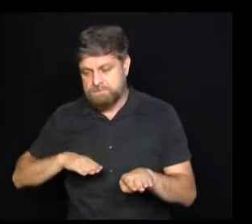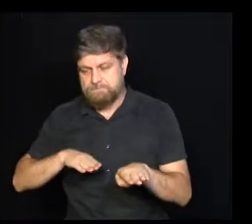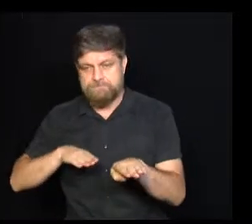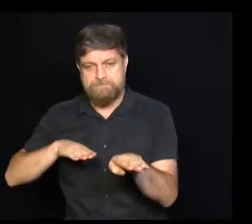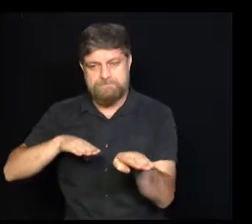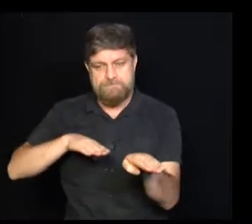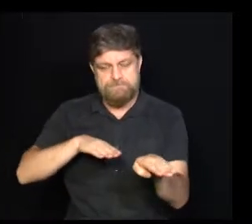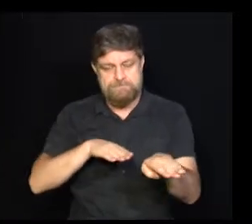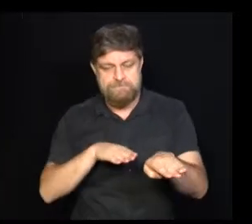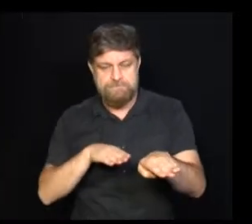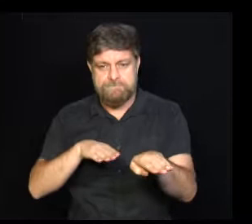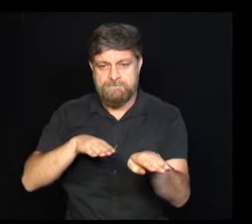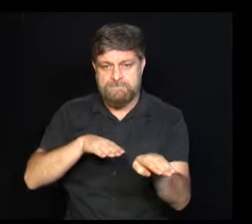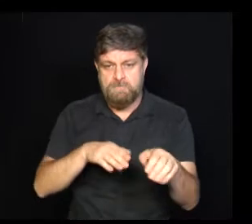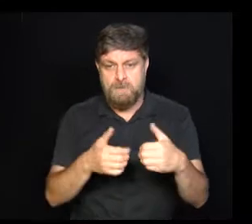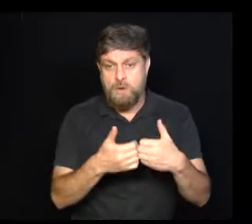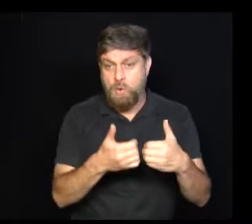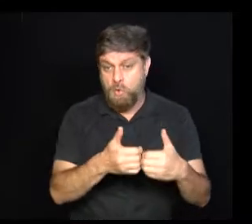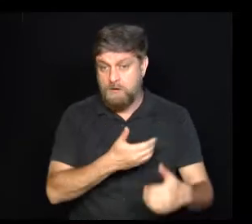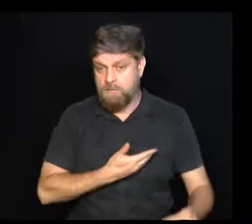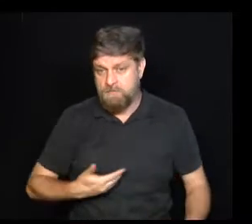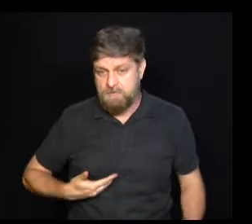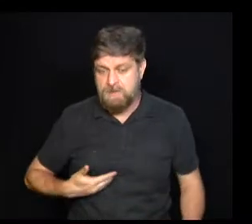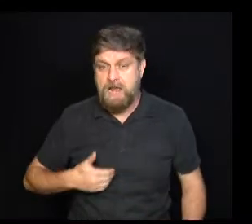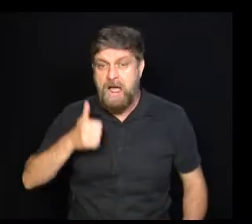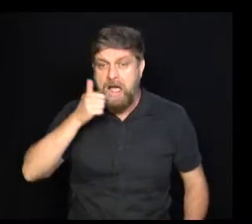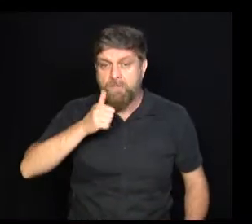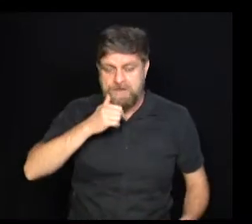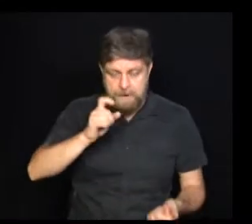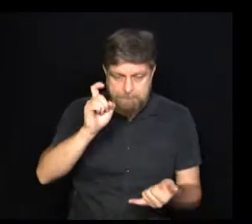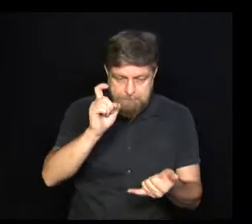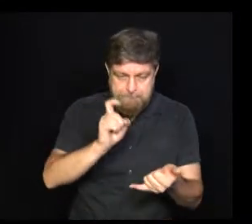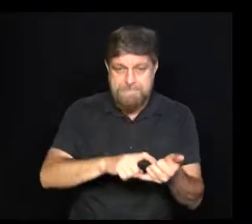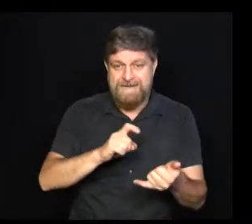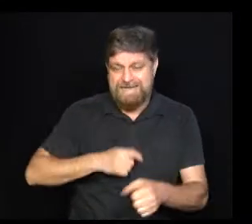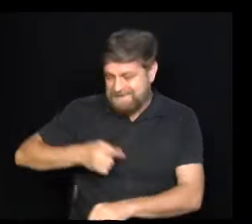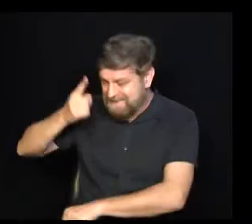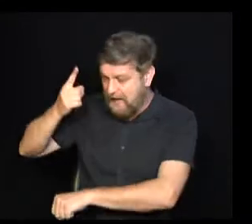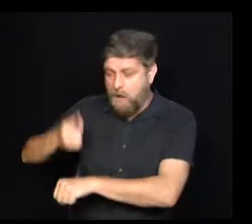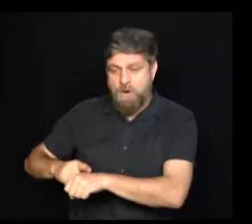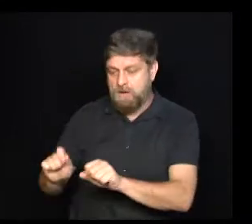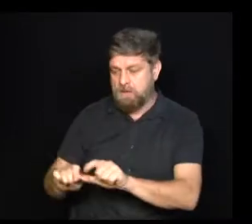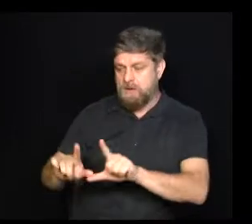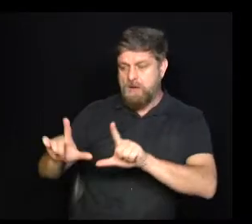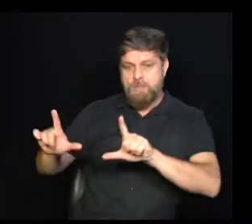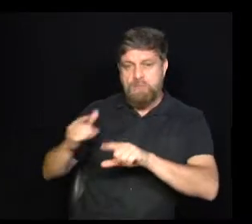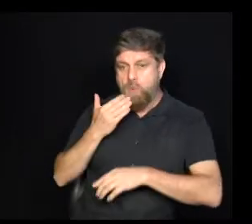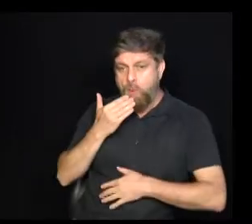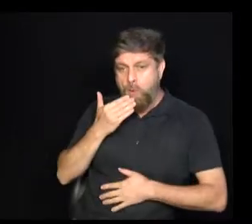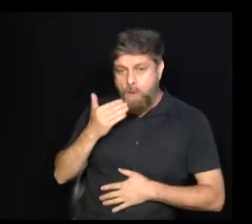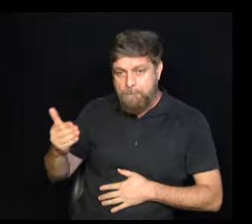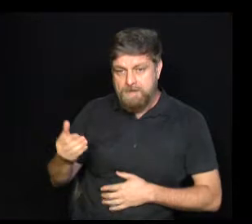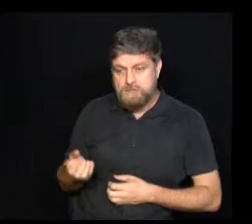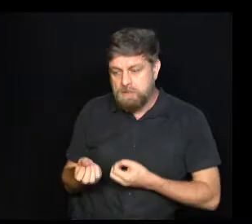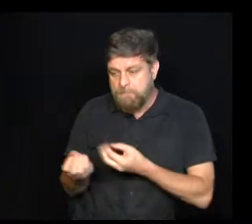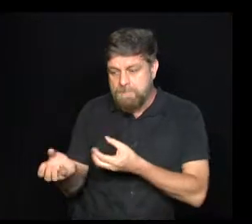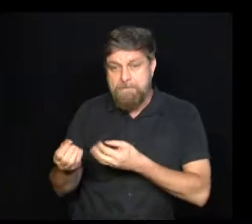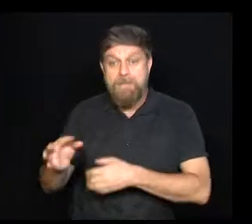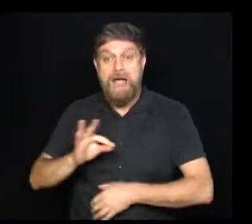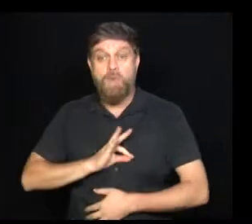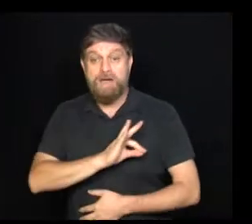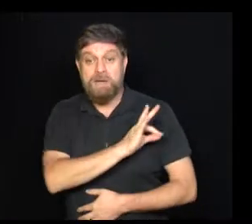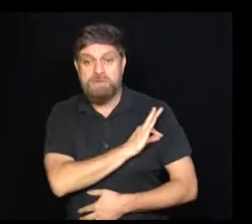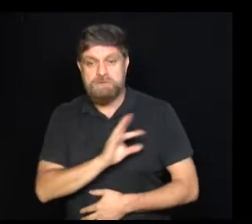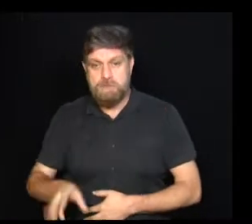acontece com o ônibus. Então, eu aciono o botão, imediatamente essa solicitação é encaminhada para a Guarda Municipal